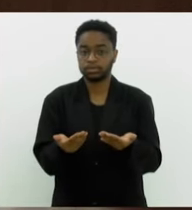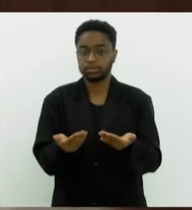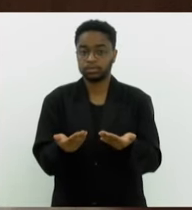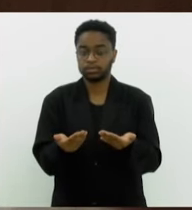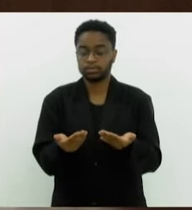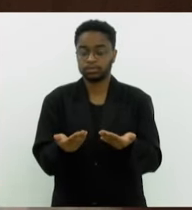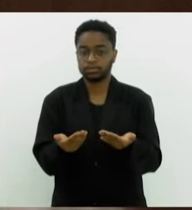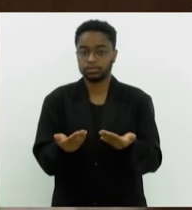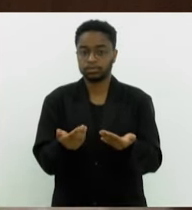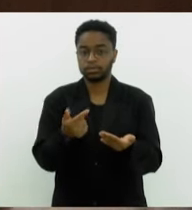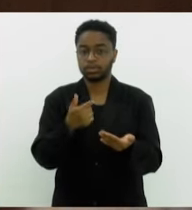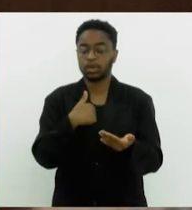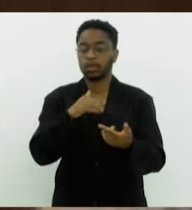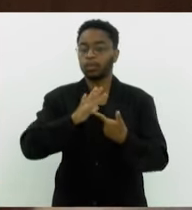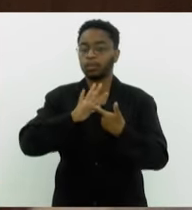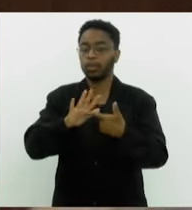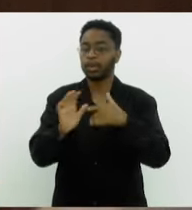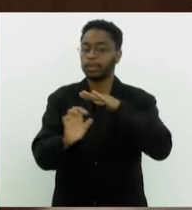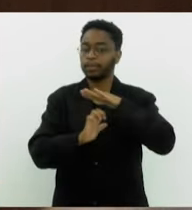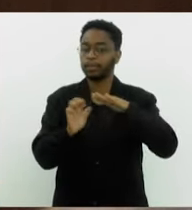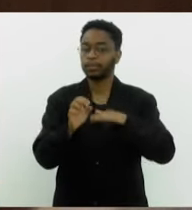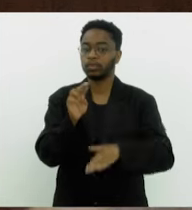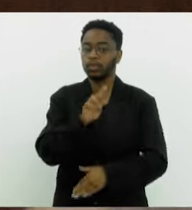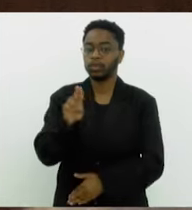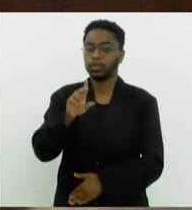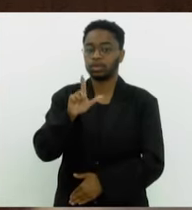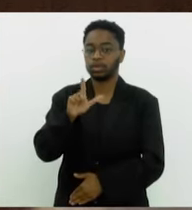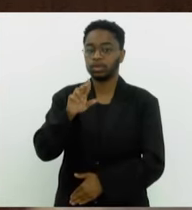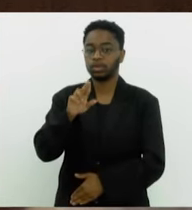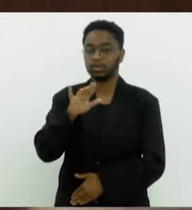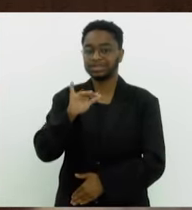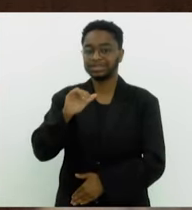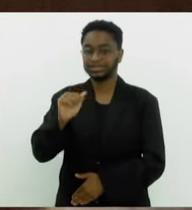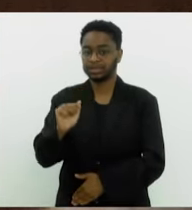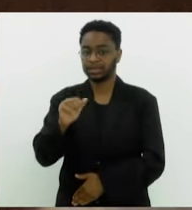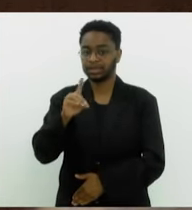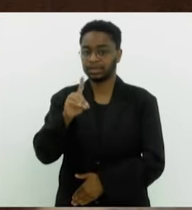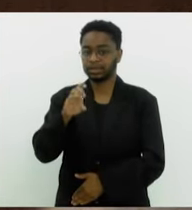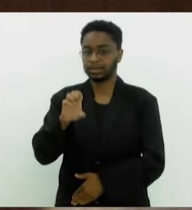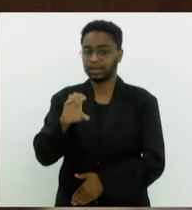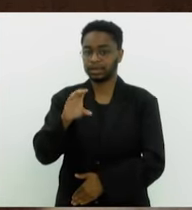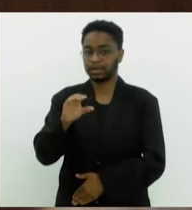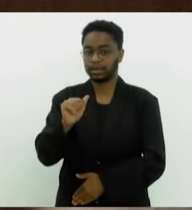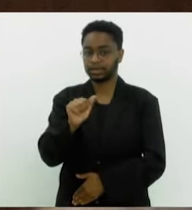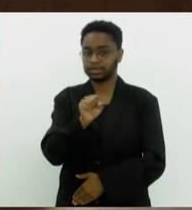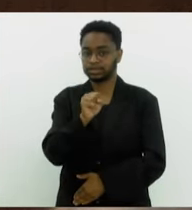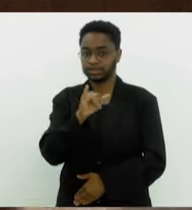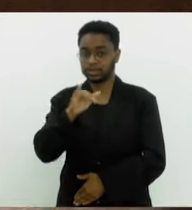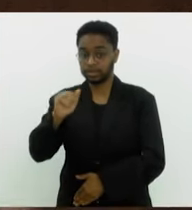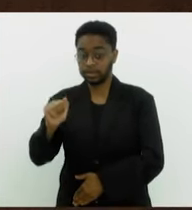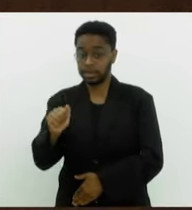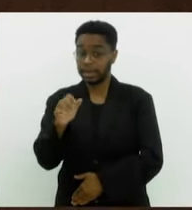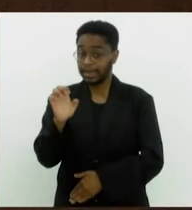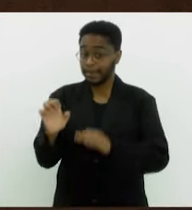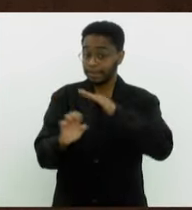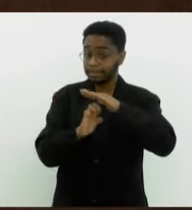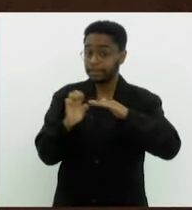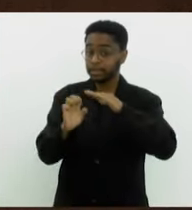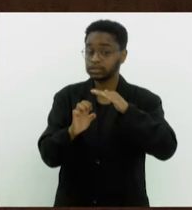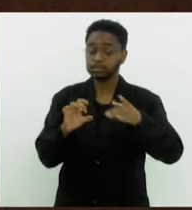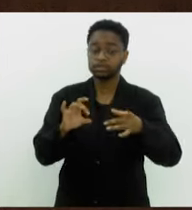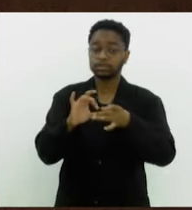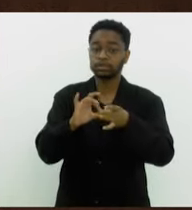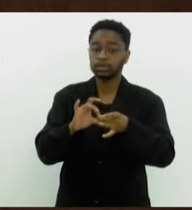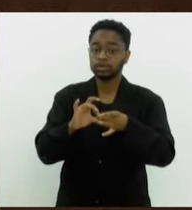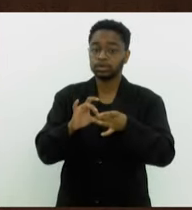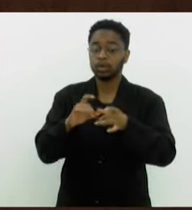presidente, uma empresa de nome Lúcia de Cássia. Empresa essa, presidente, sediada no